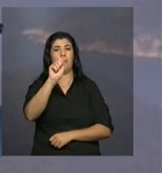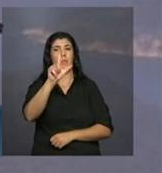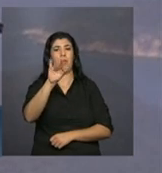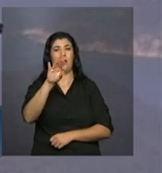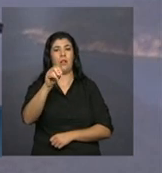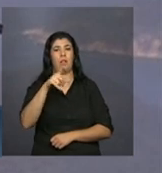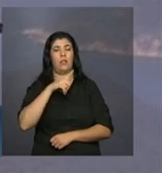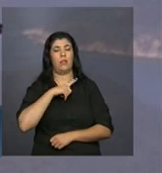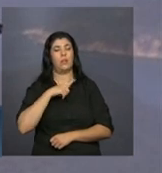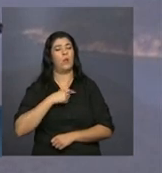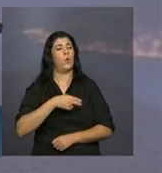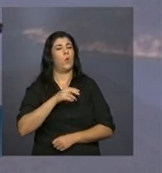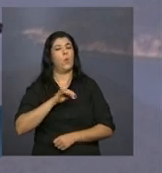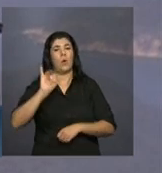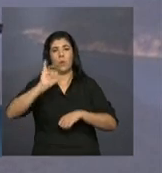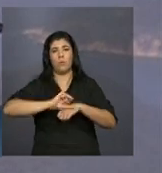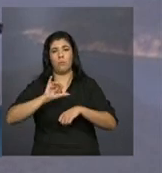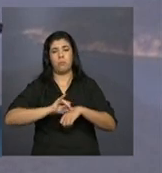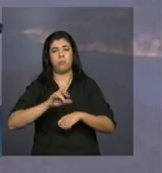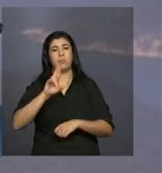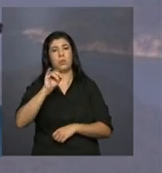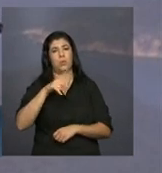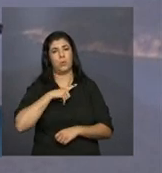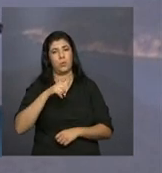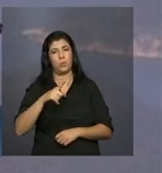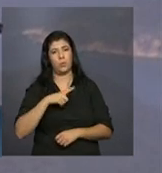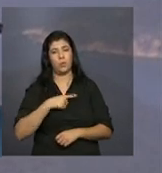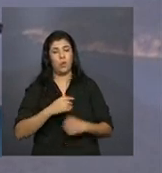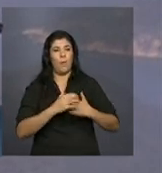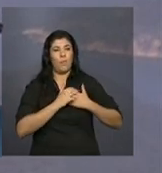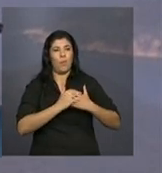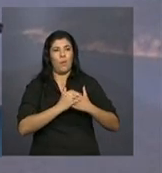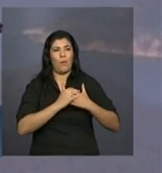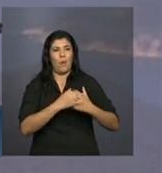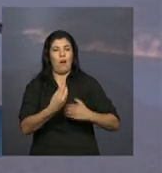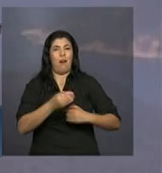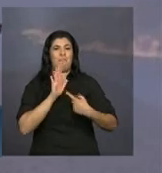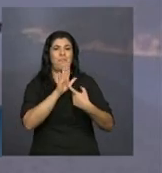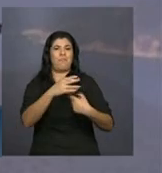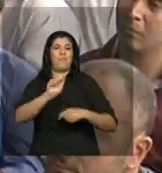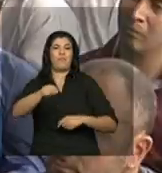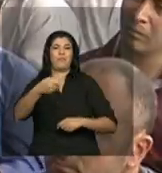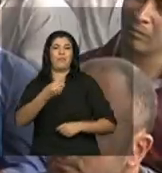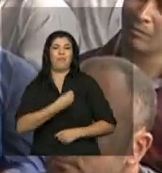e eles batem simultaneamente. Ter um palácio em Madureira